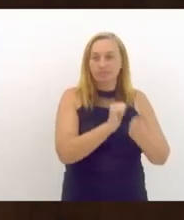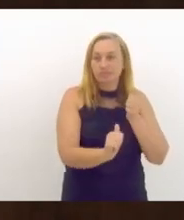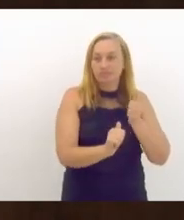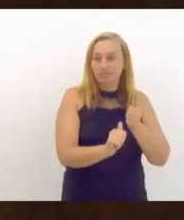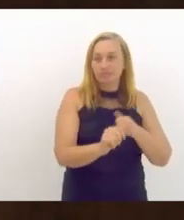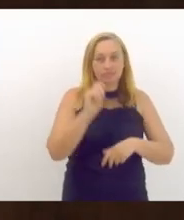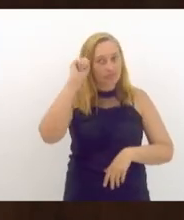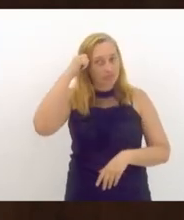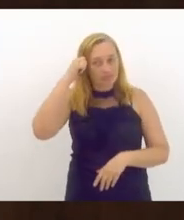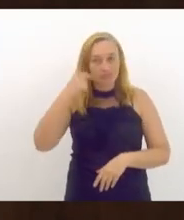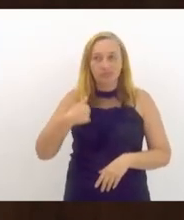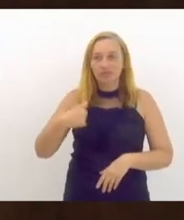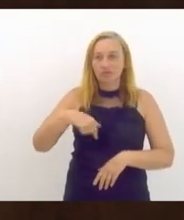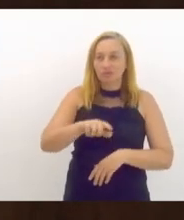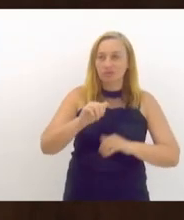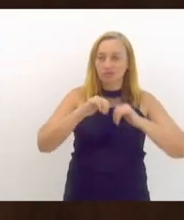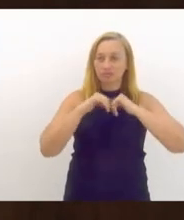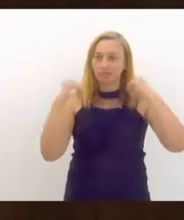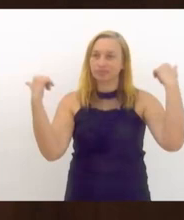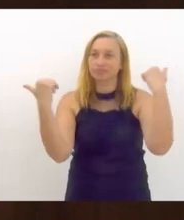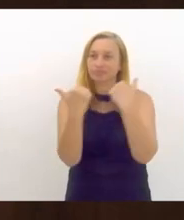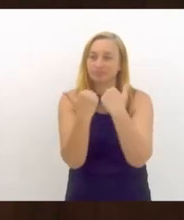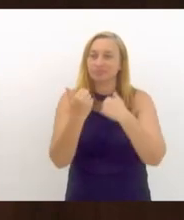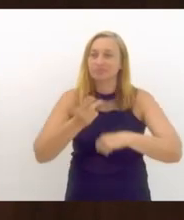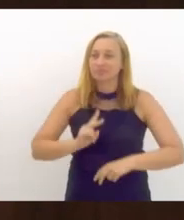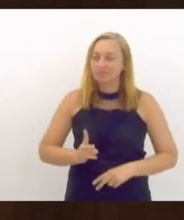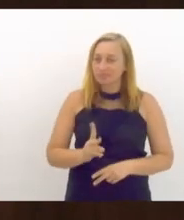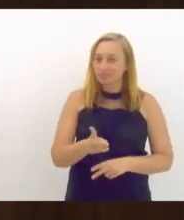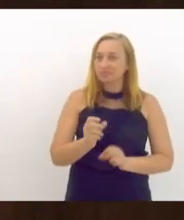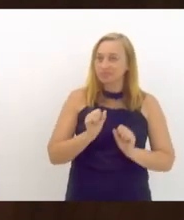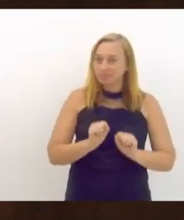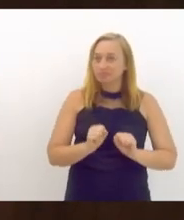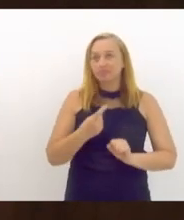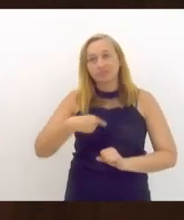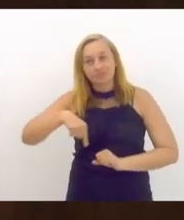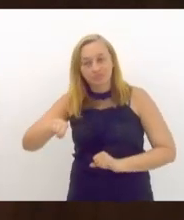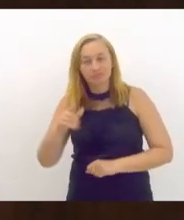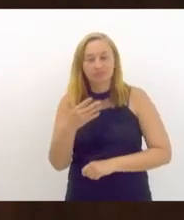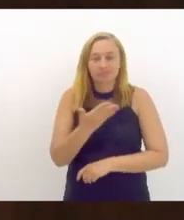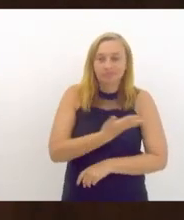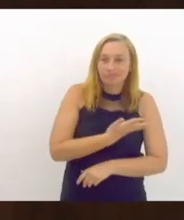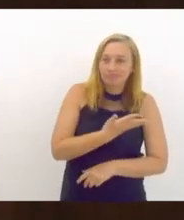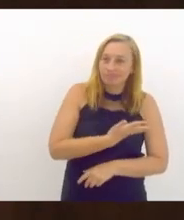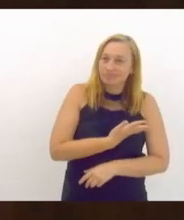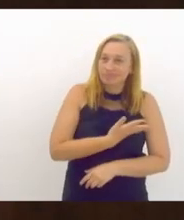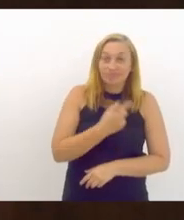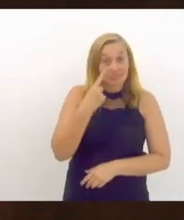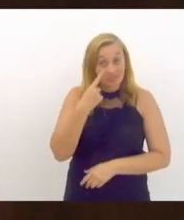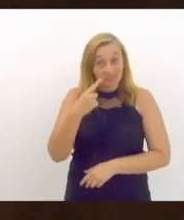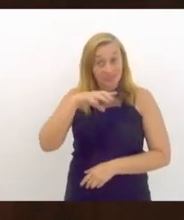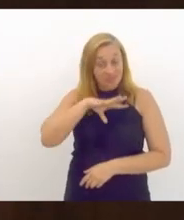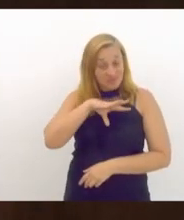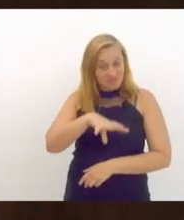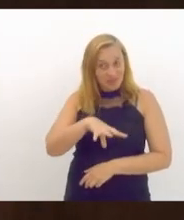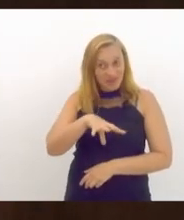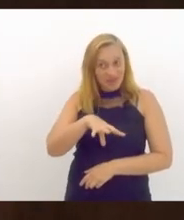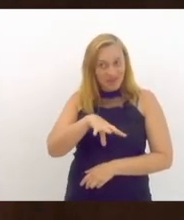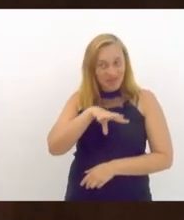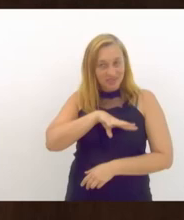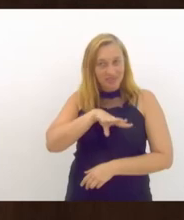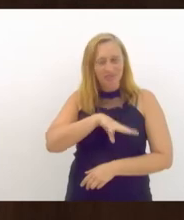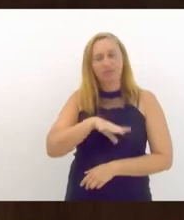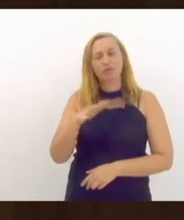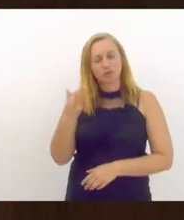de estádio. Eu, quando sempre que posso, vou aí com os meus amigos ao assistir o Vasco, que me dá muitas